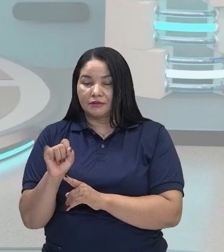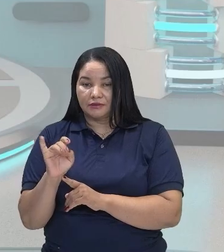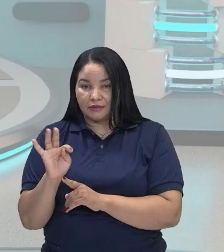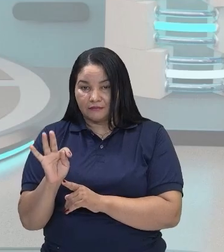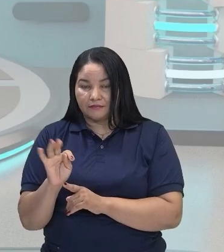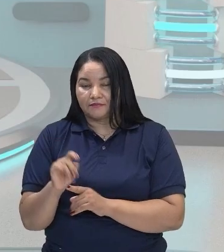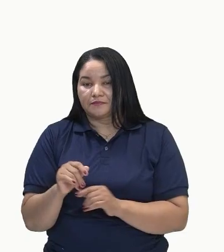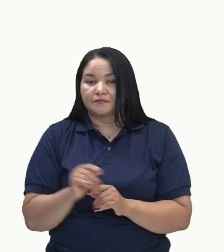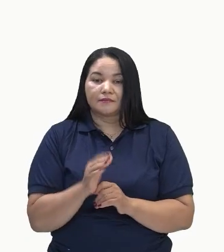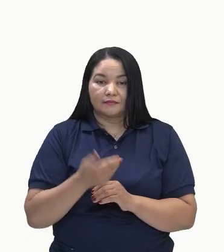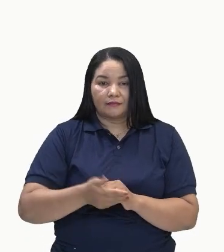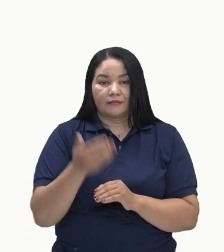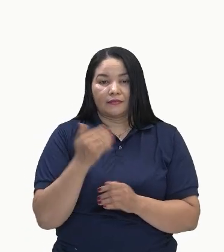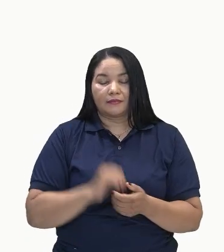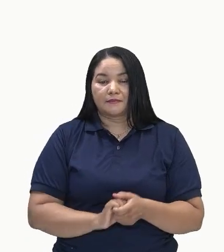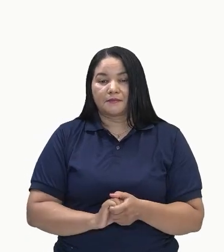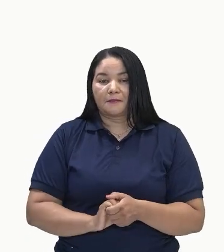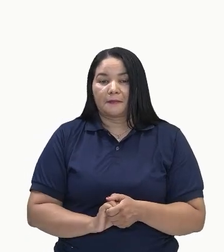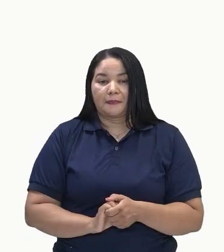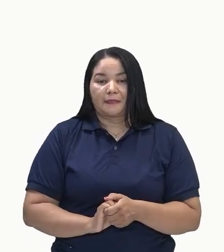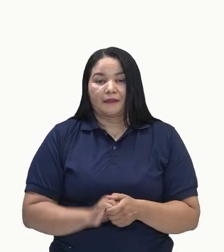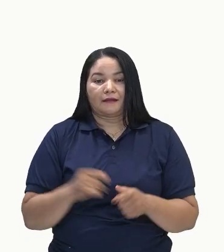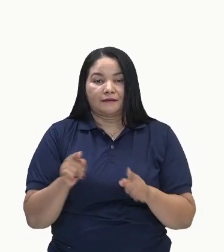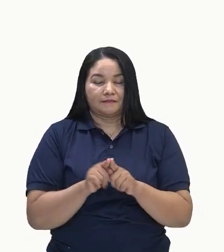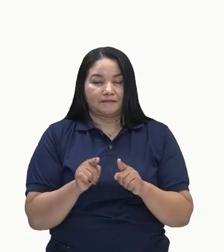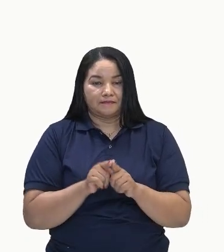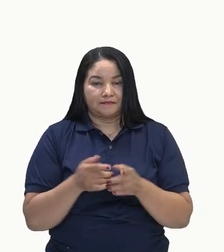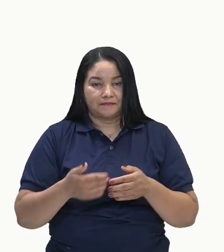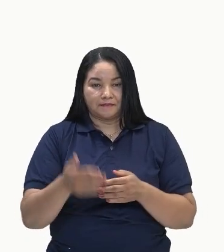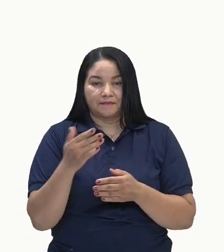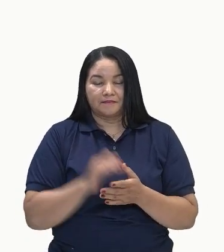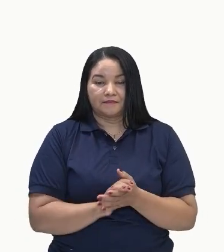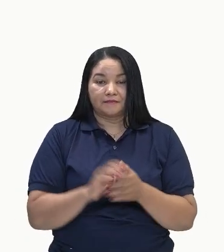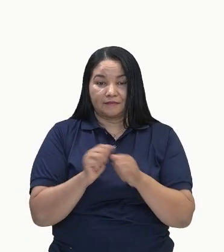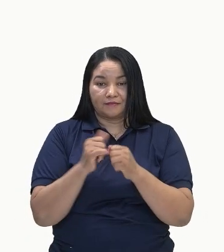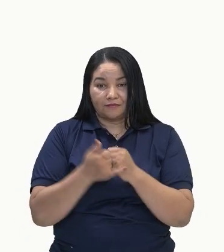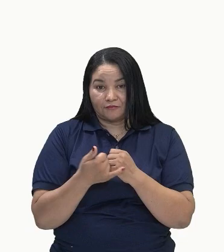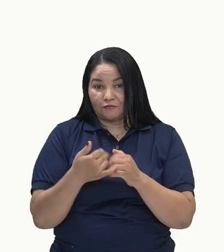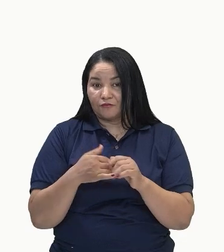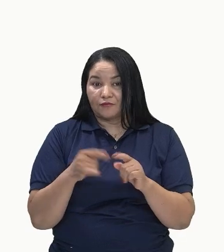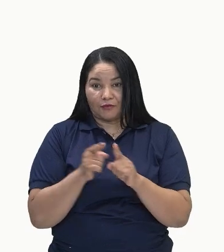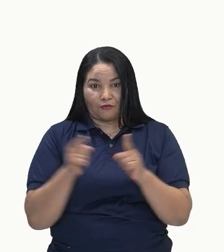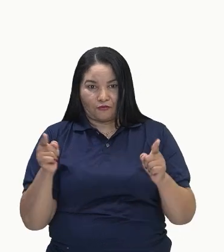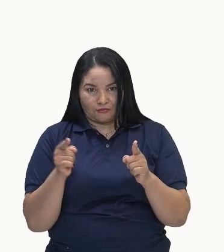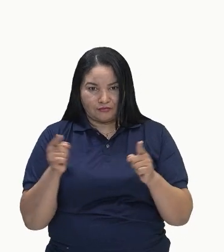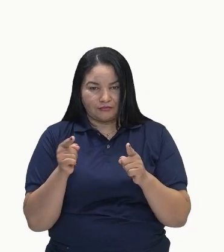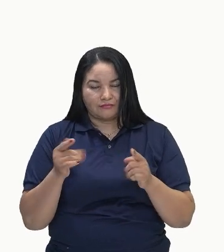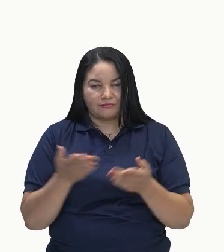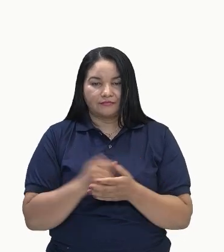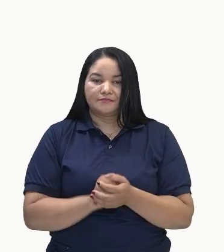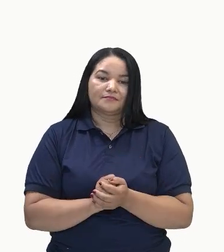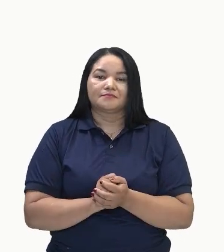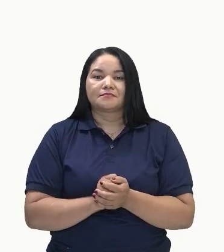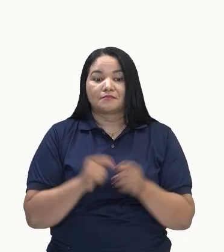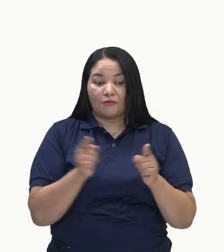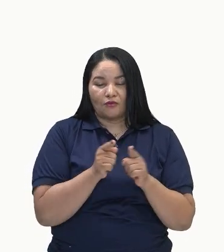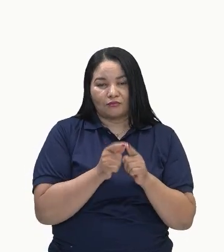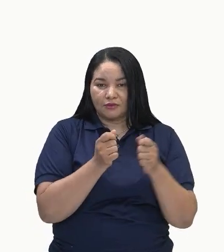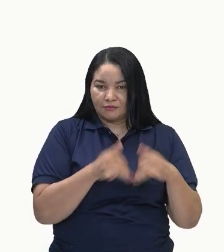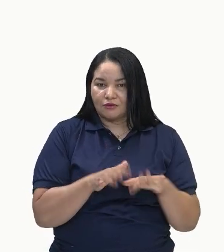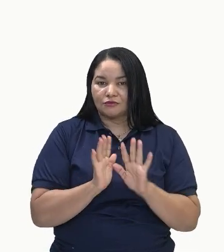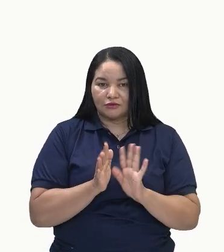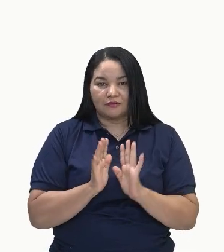aula. Vamos ver na sequência agora adjetivos longos, tá? Nós já falamos adjetivos curtos, que, via de regra,